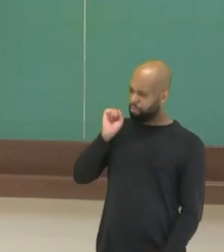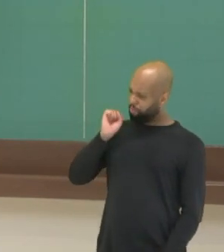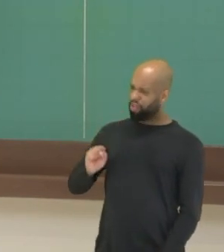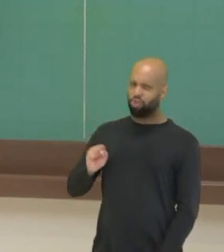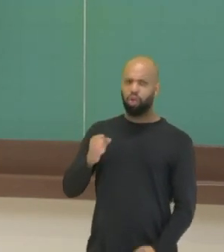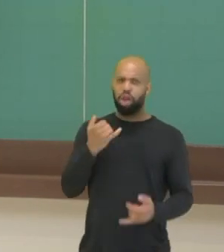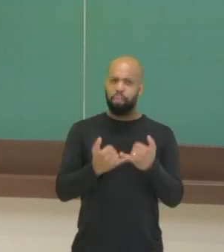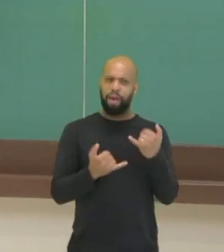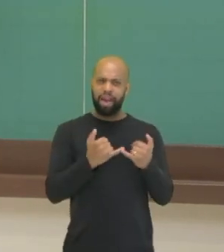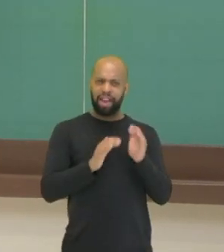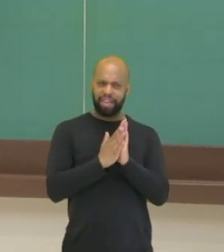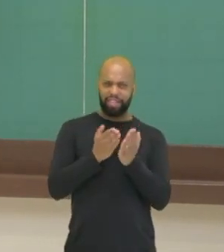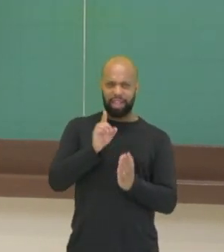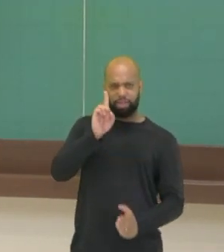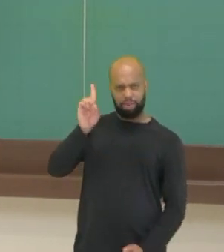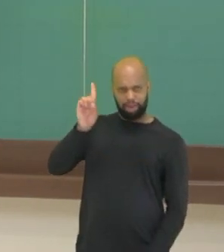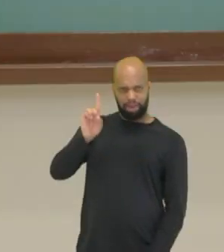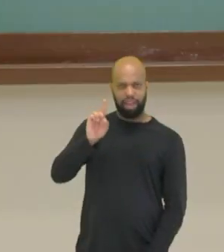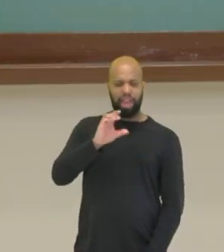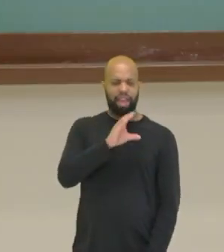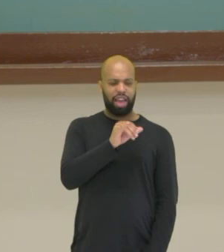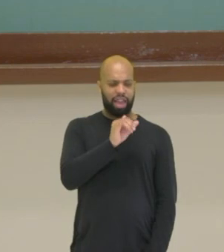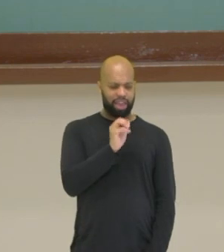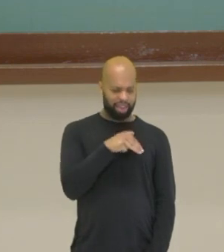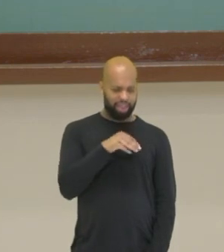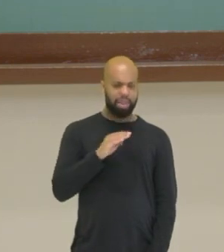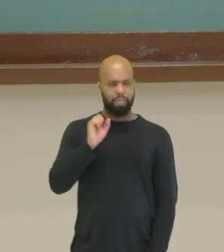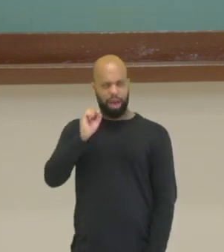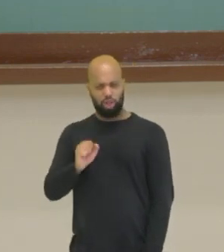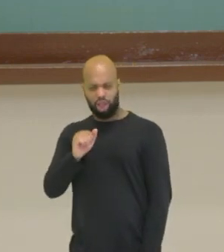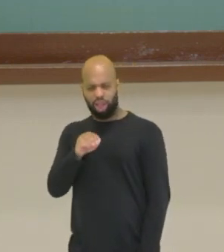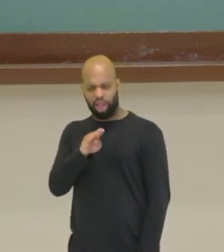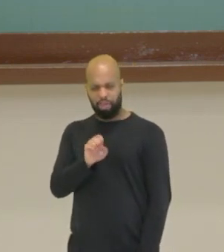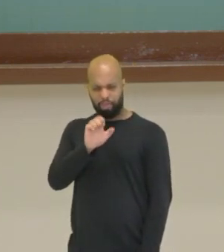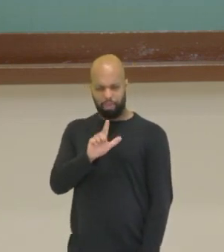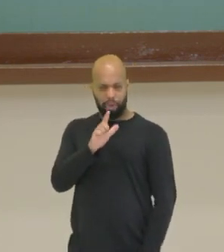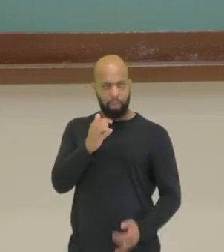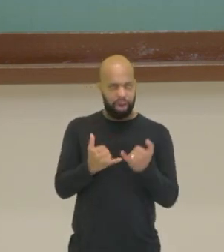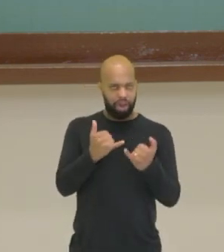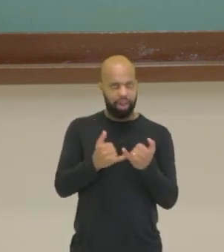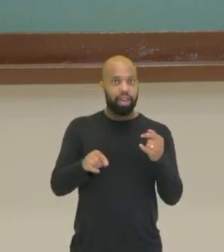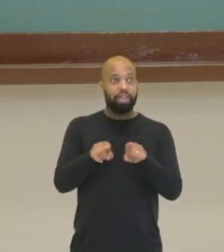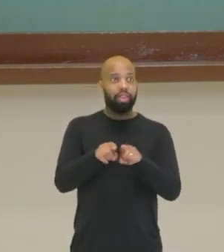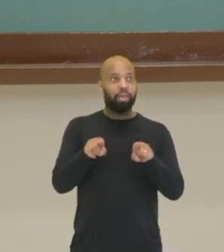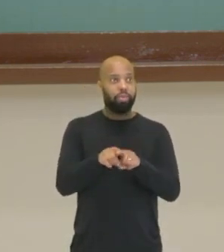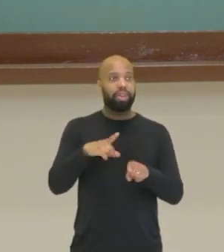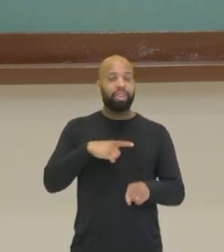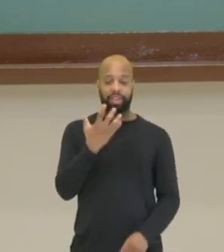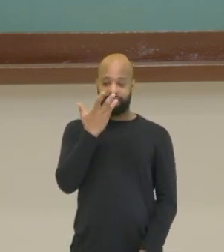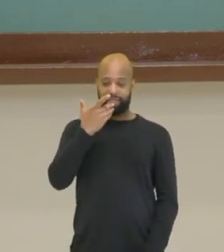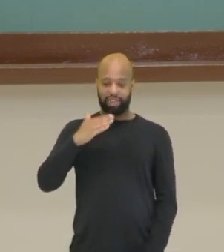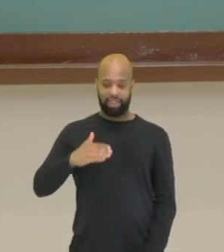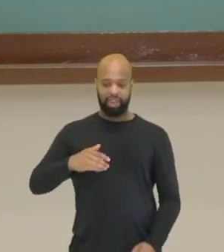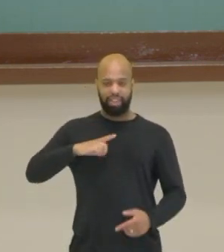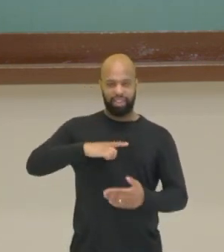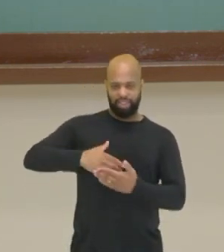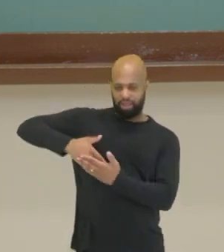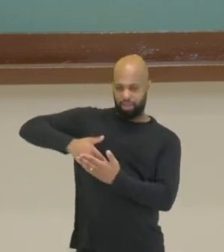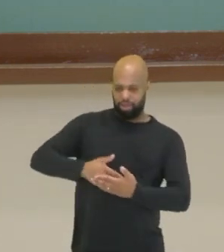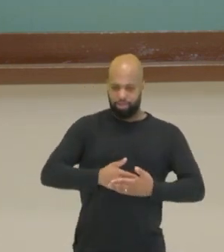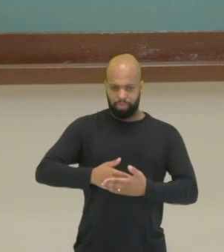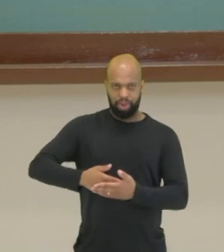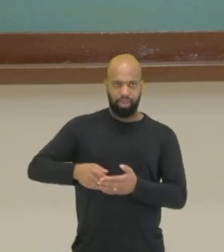Abel? Não, e conto mais. Essa história de botar criança num berço, jogar no rio Tibre para que a coisa